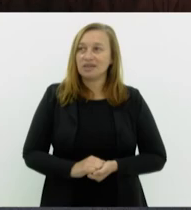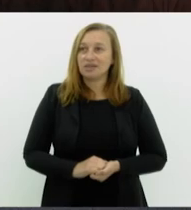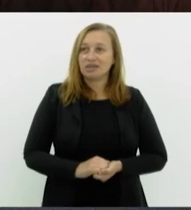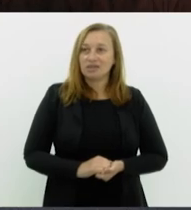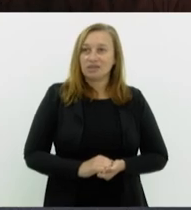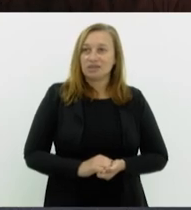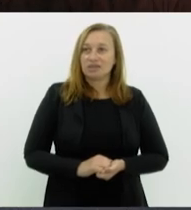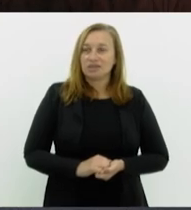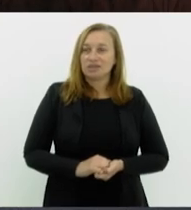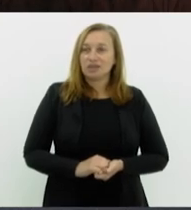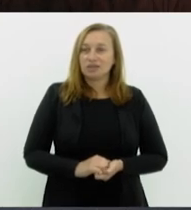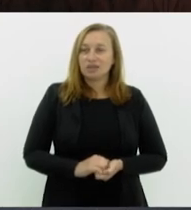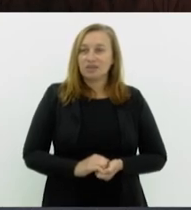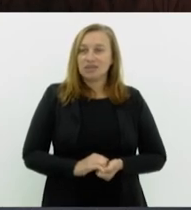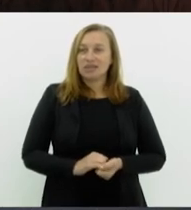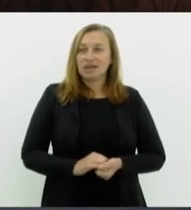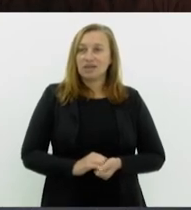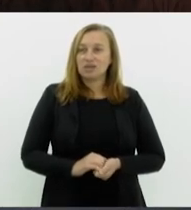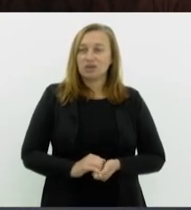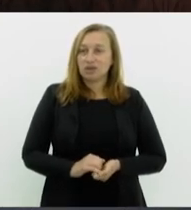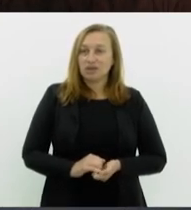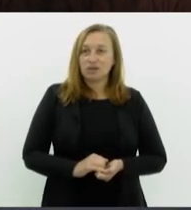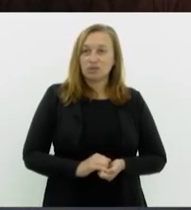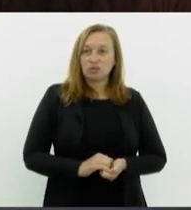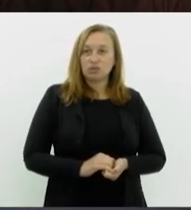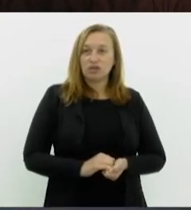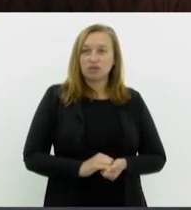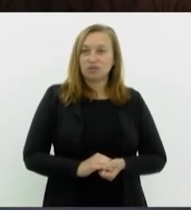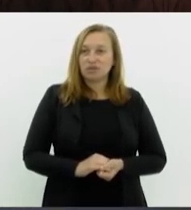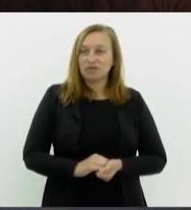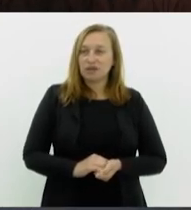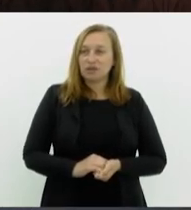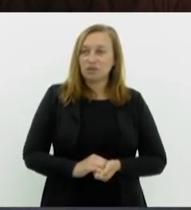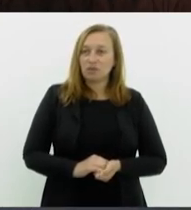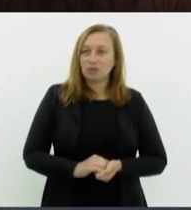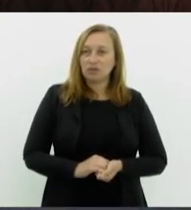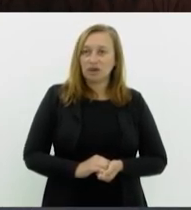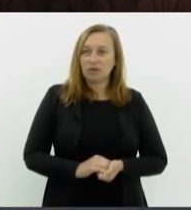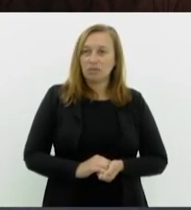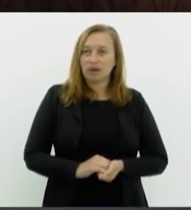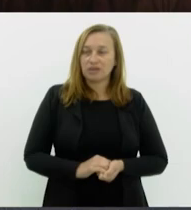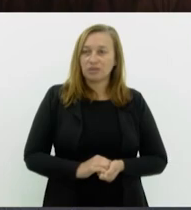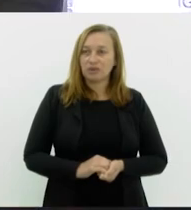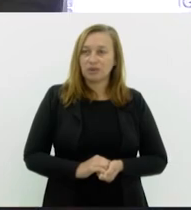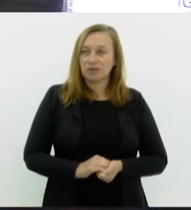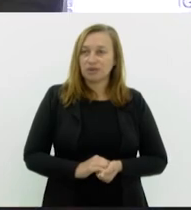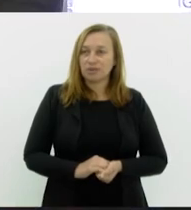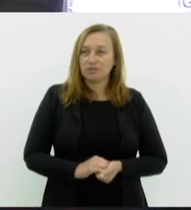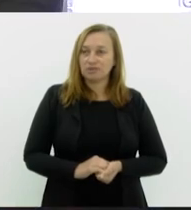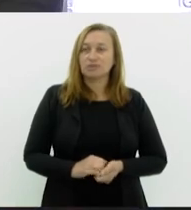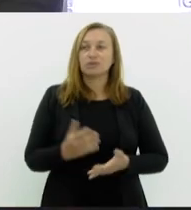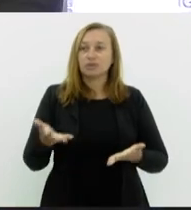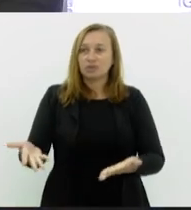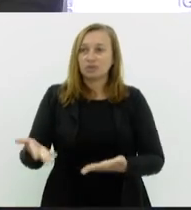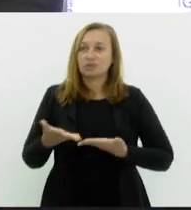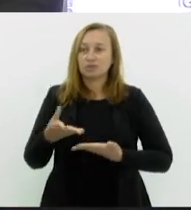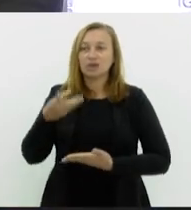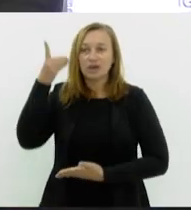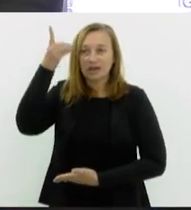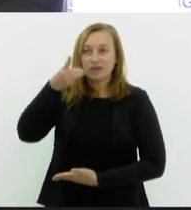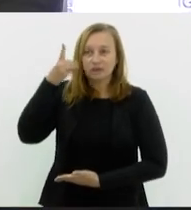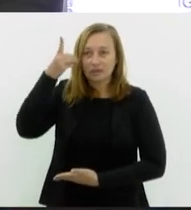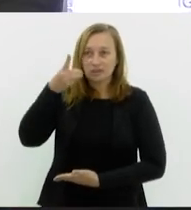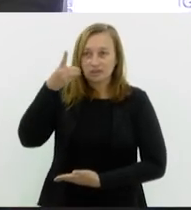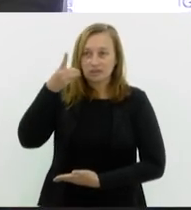Eu queria convidar aqui o deputado autor, o deputado Marcelo Cabeleireiro, convidar o deputado André Corrêa para que a gente